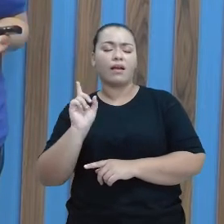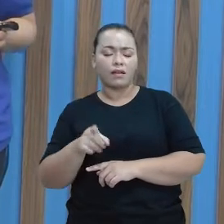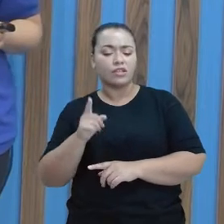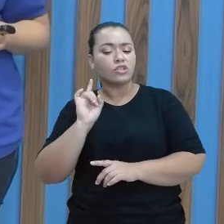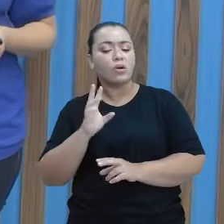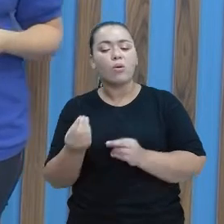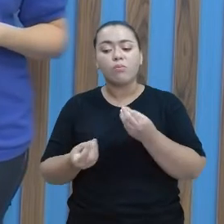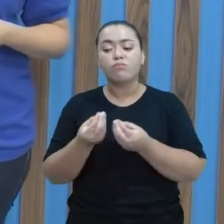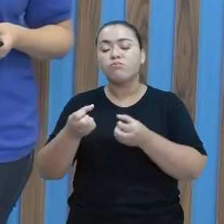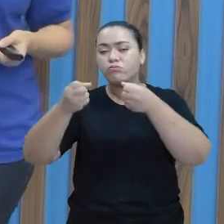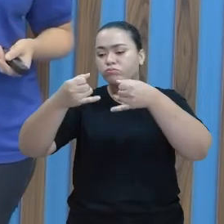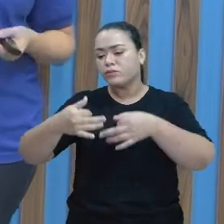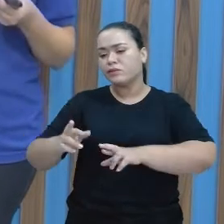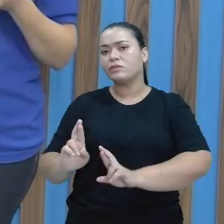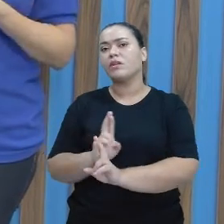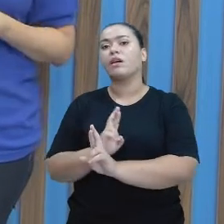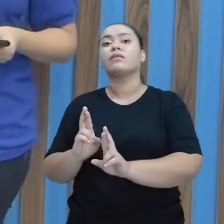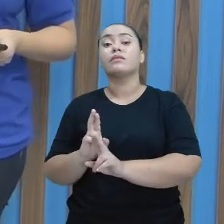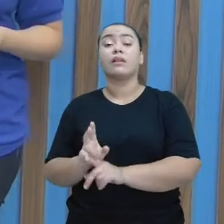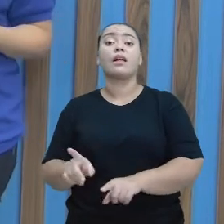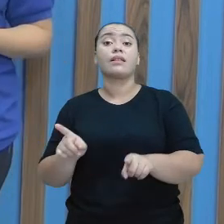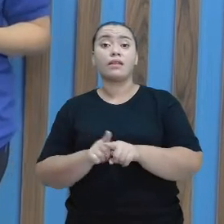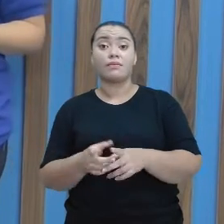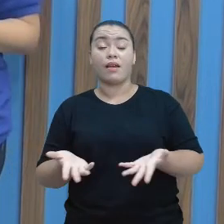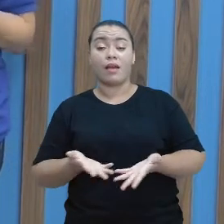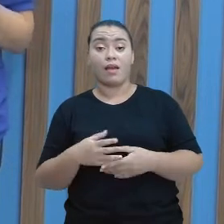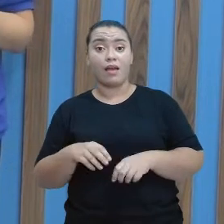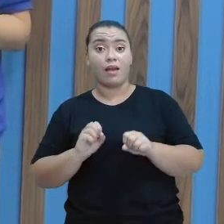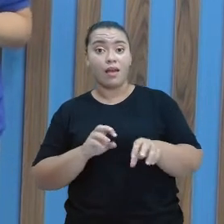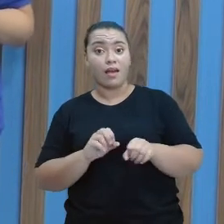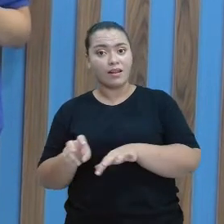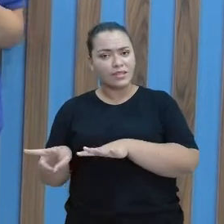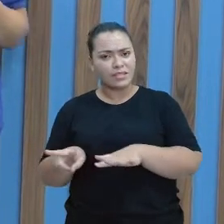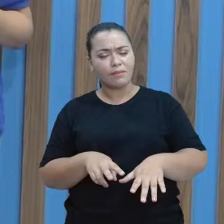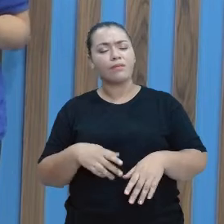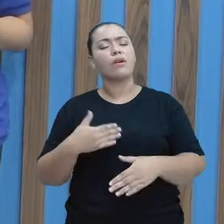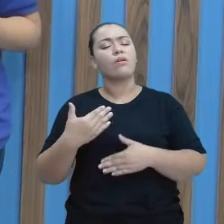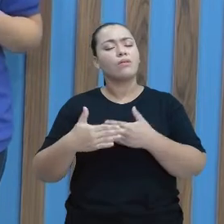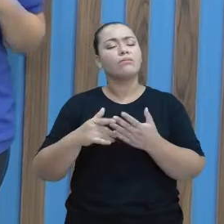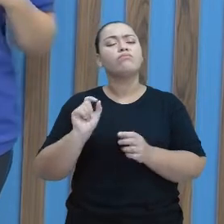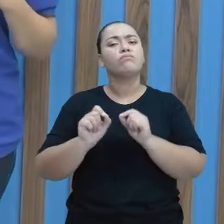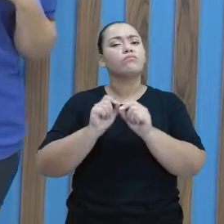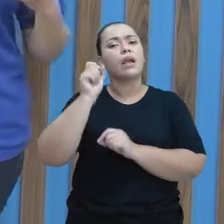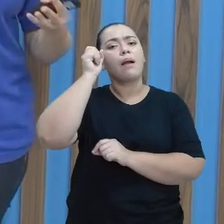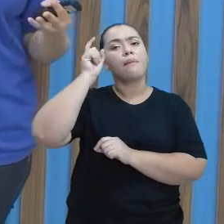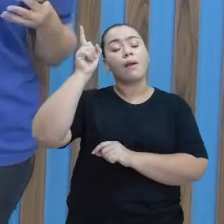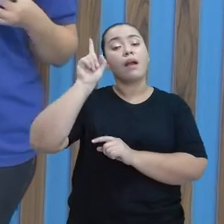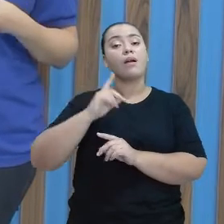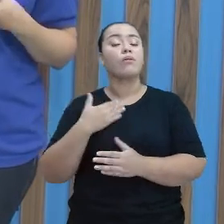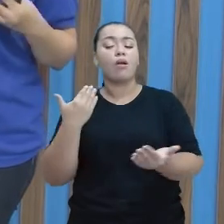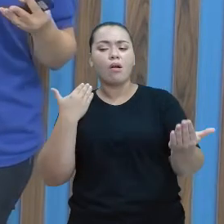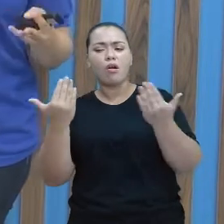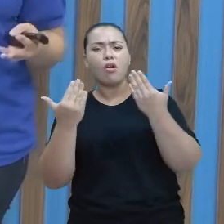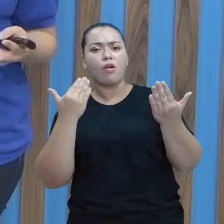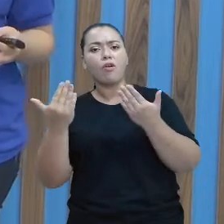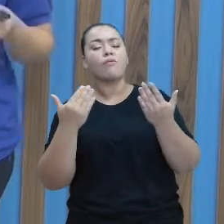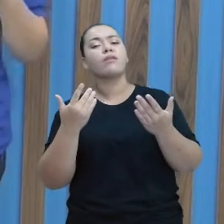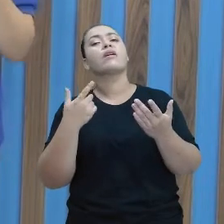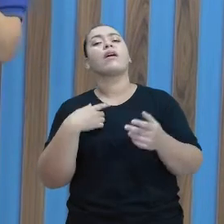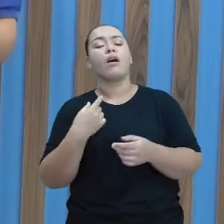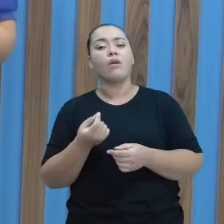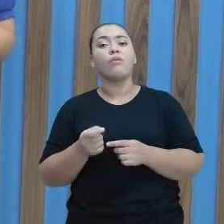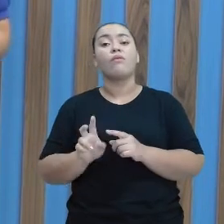essa relação. A gente tem as aulas dessa semana, onde a gente começou construindo a ideia de comparar os valores das